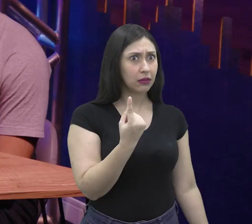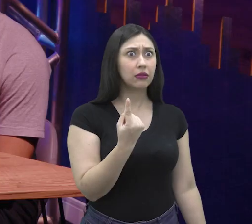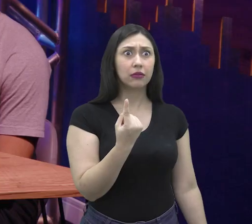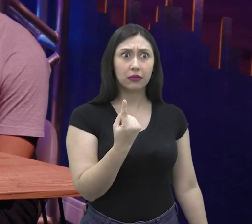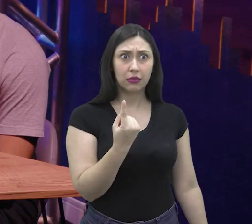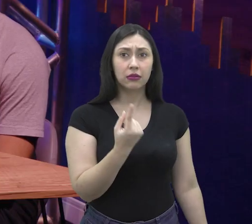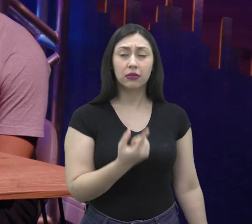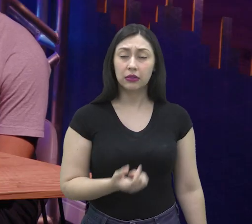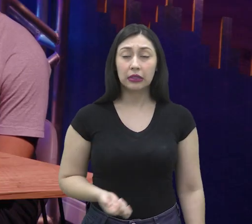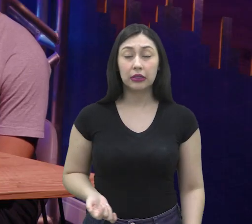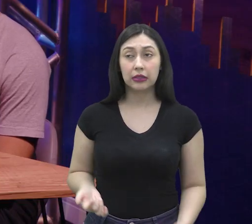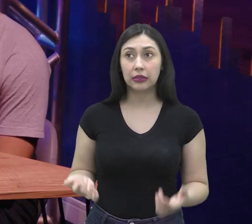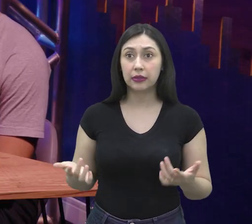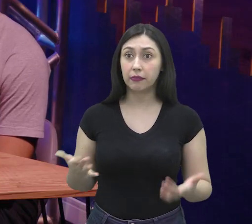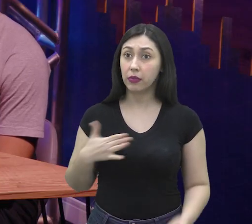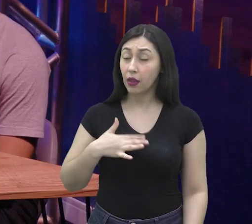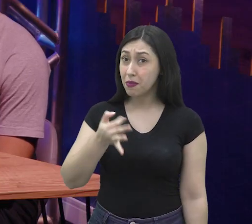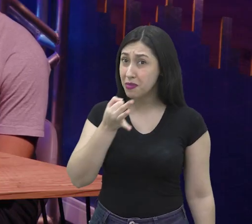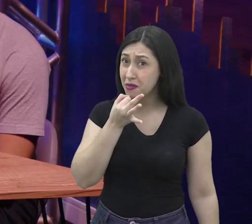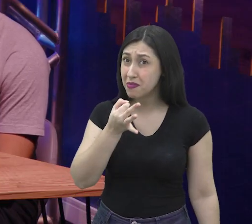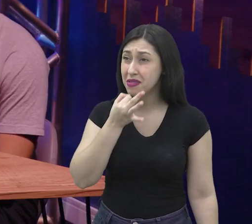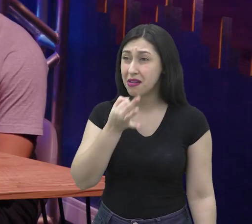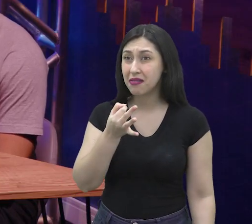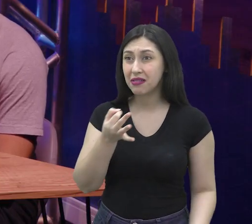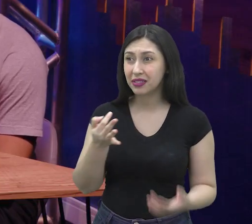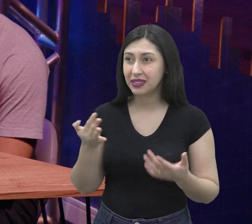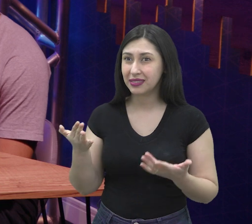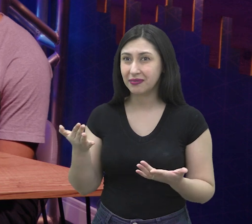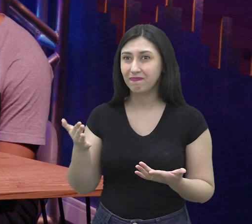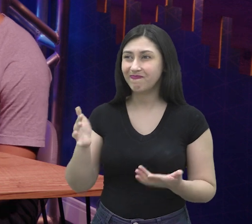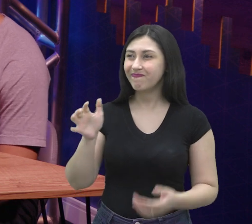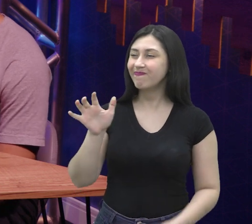estranho. E eu acho engraçado,